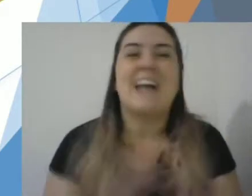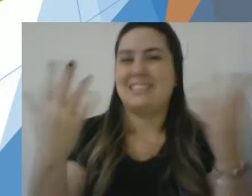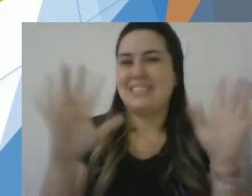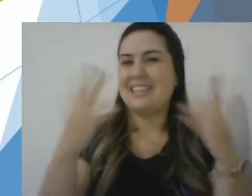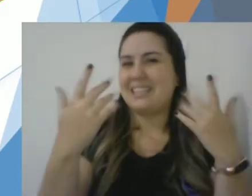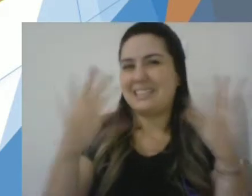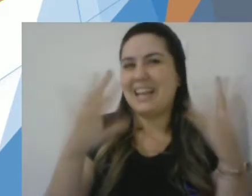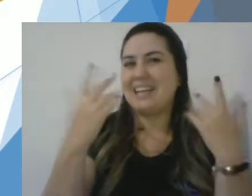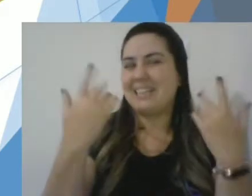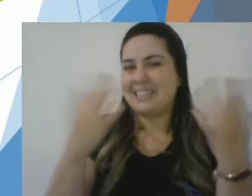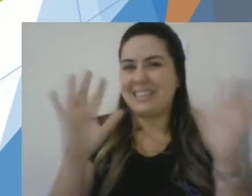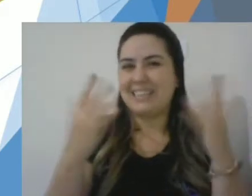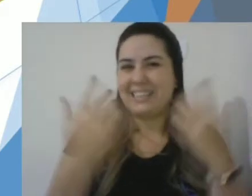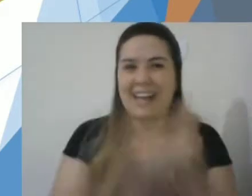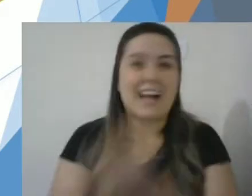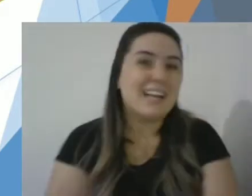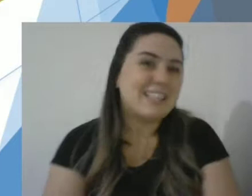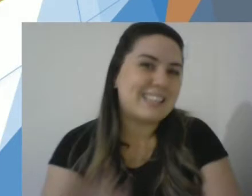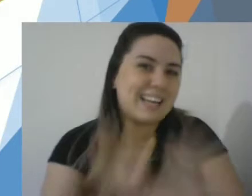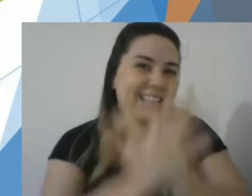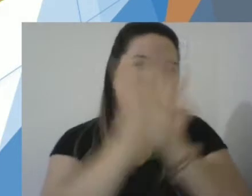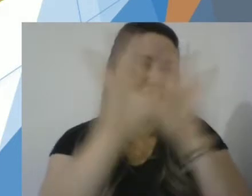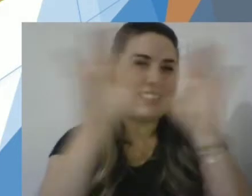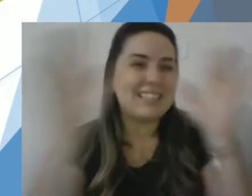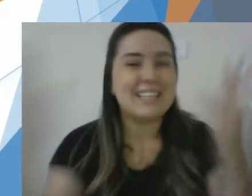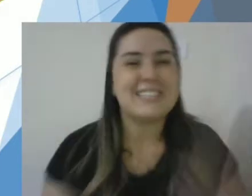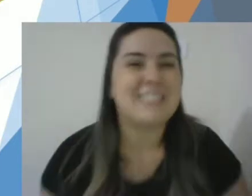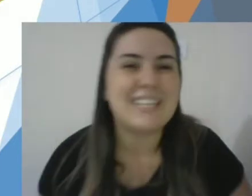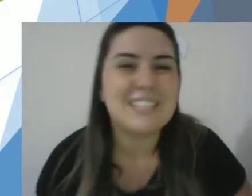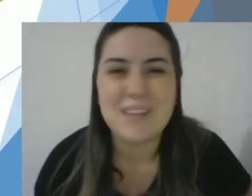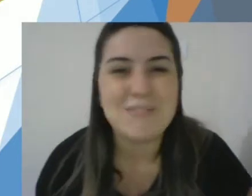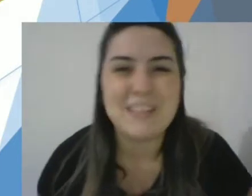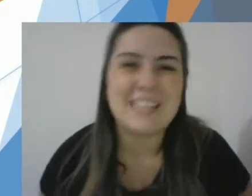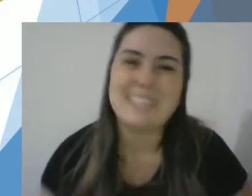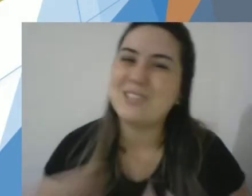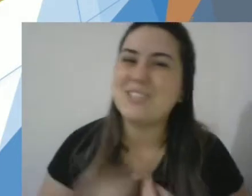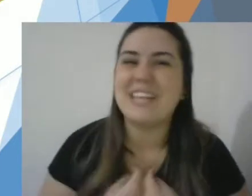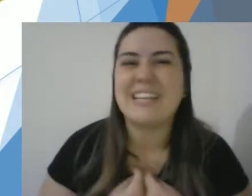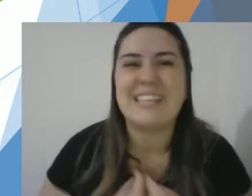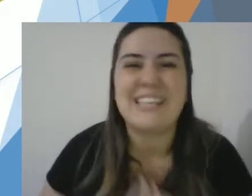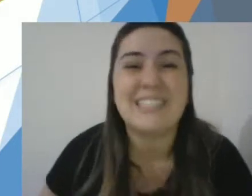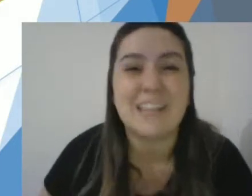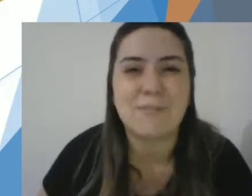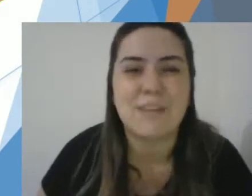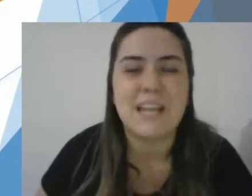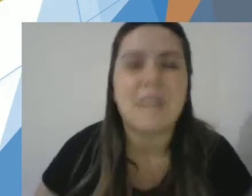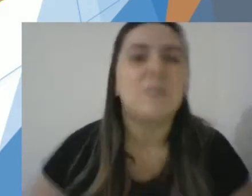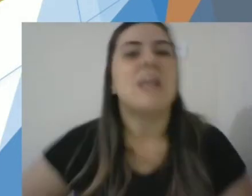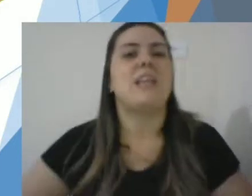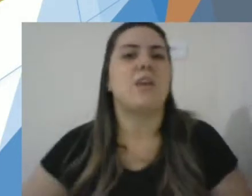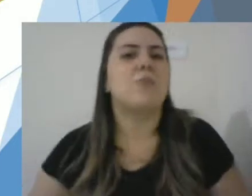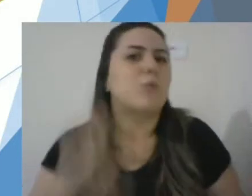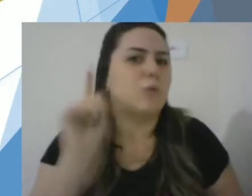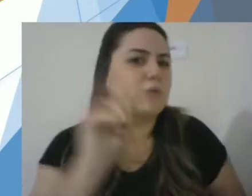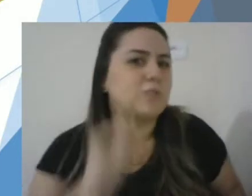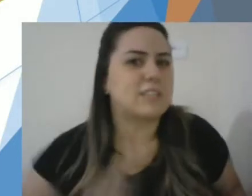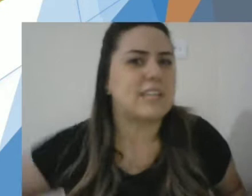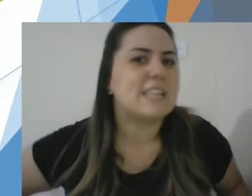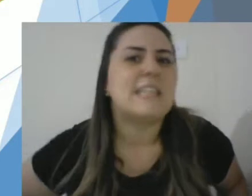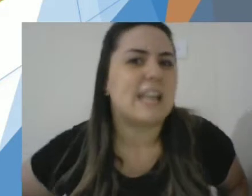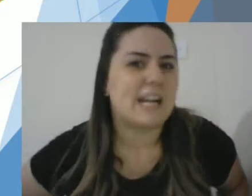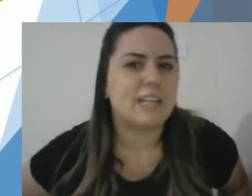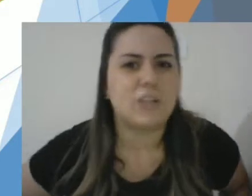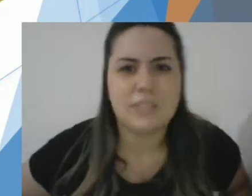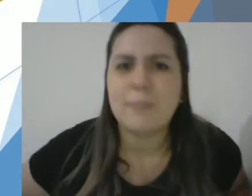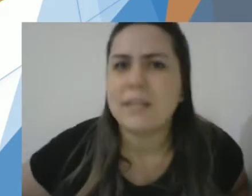Quinta-feira, dia de alegria. Que esse dia seja bem feliz. Hoje é quinta-feira e eu encontro